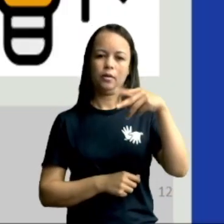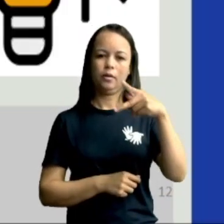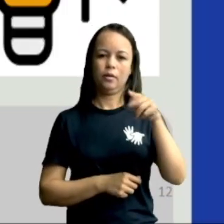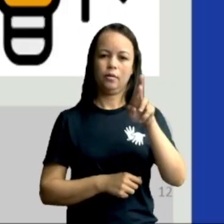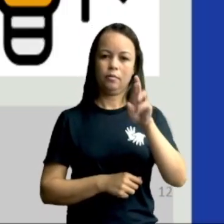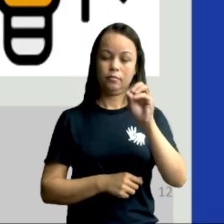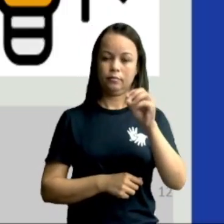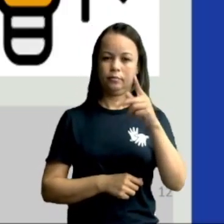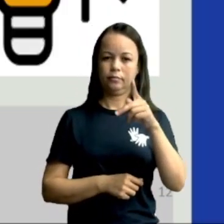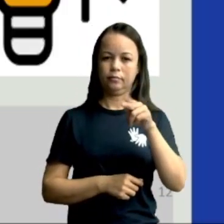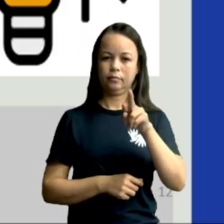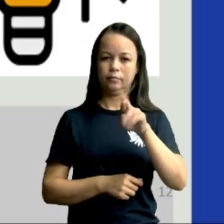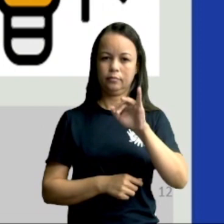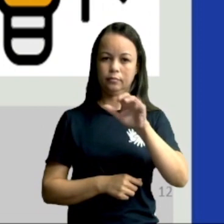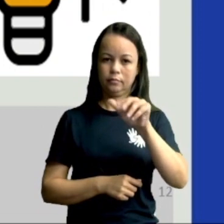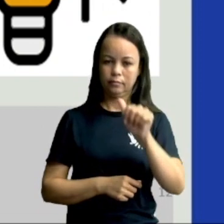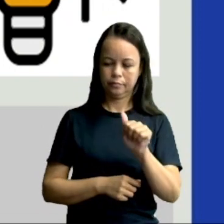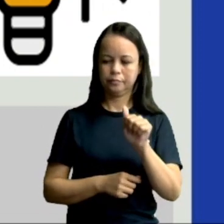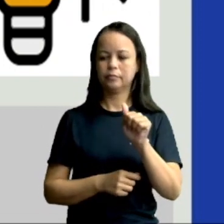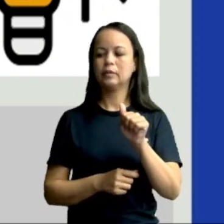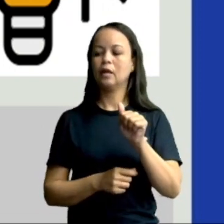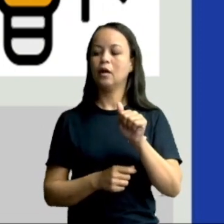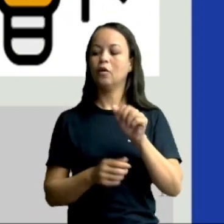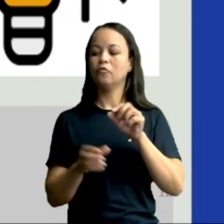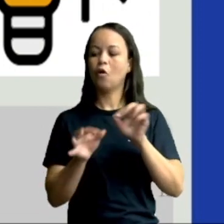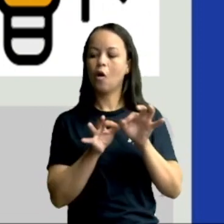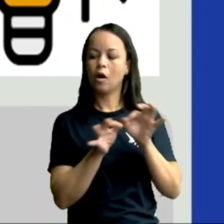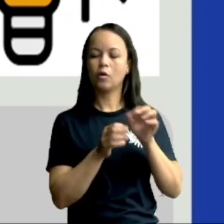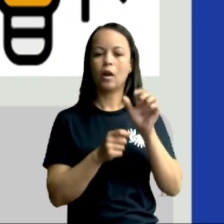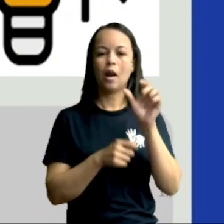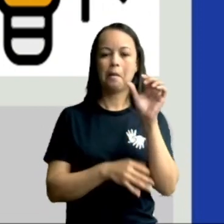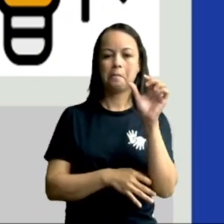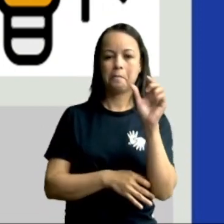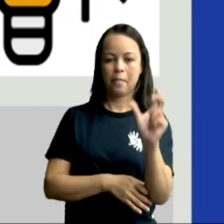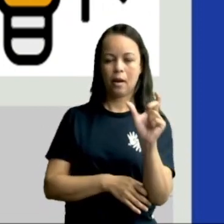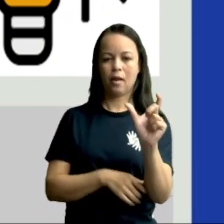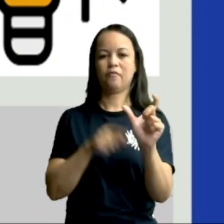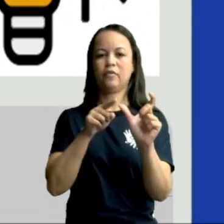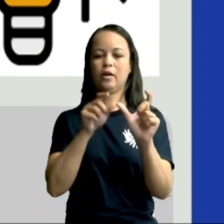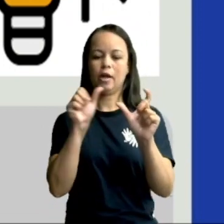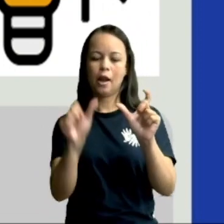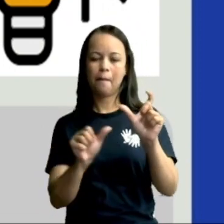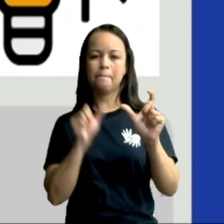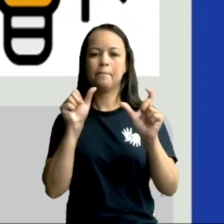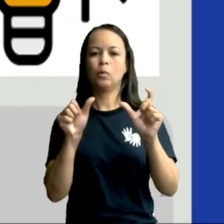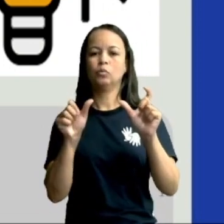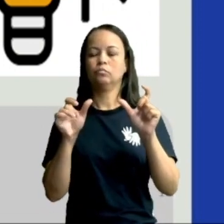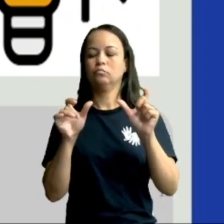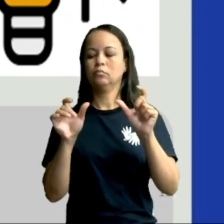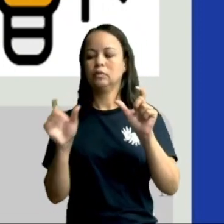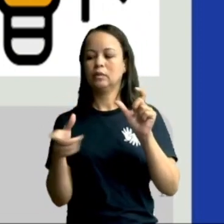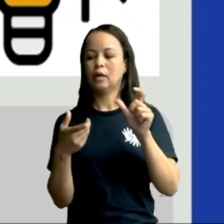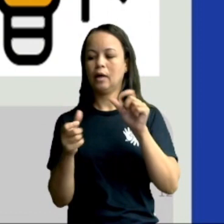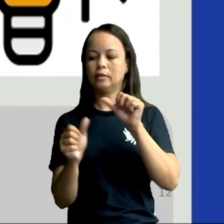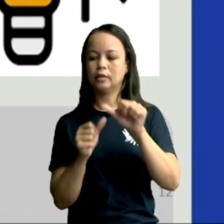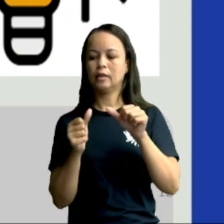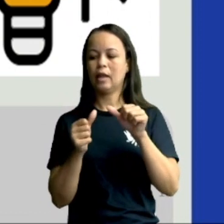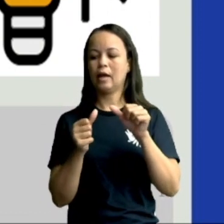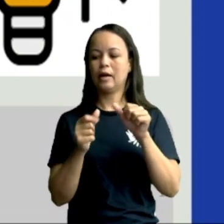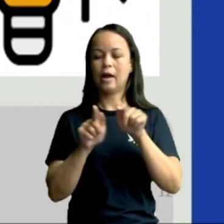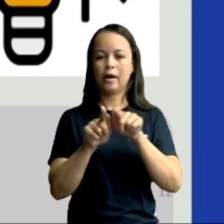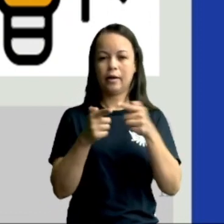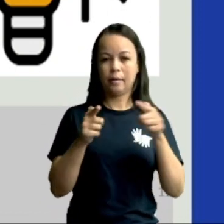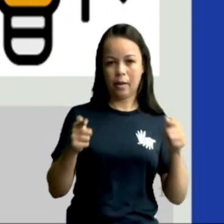que forma-se quando uma palavra muda de classe gramatical sem que a forma primitiva seja